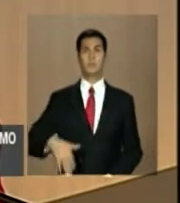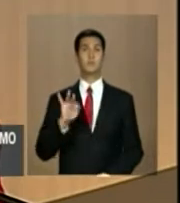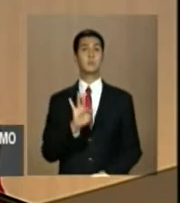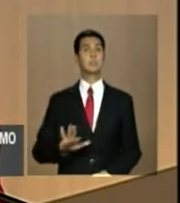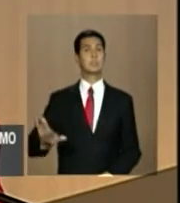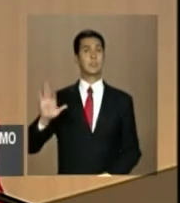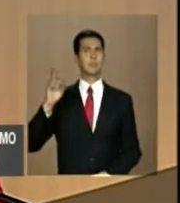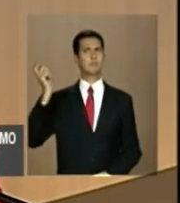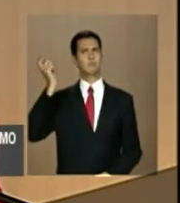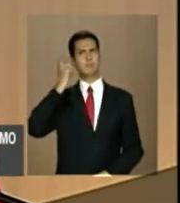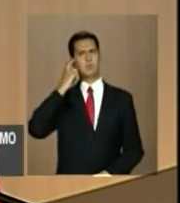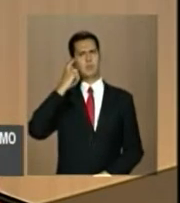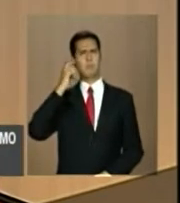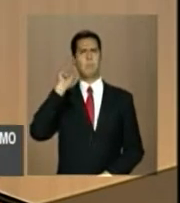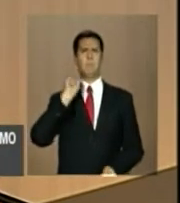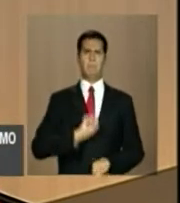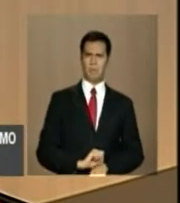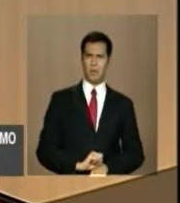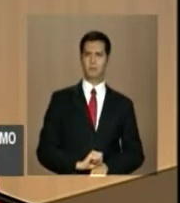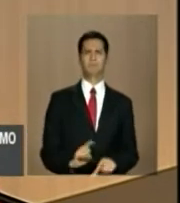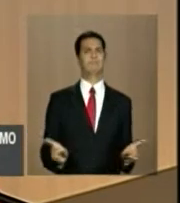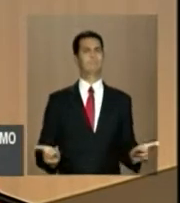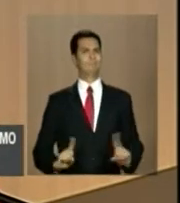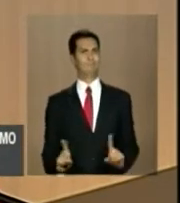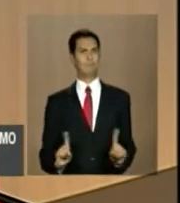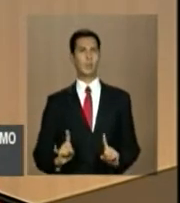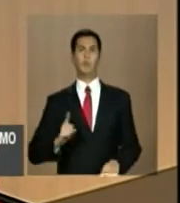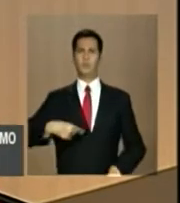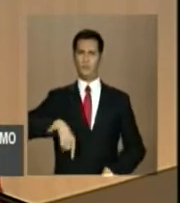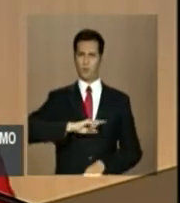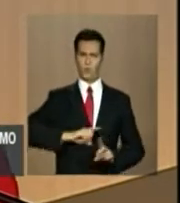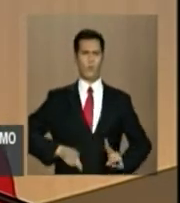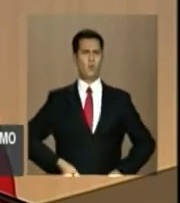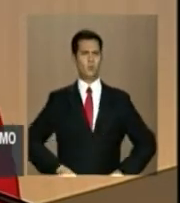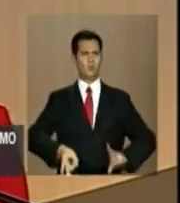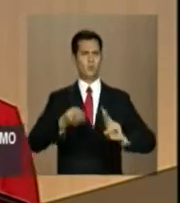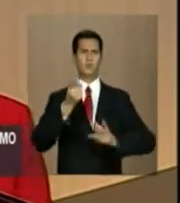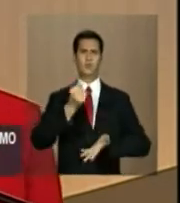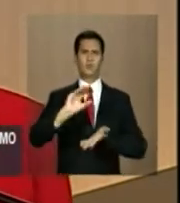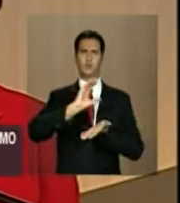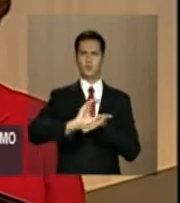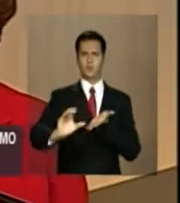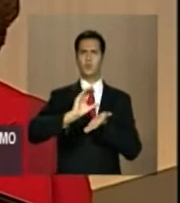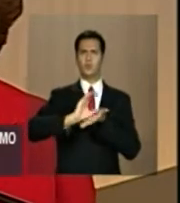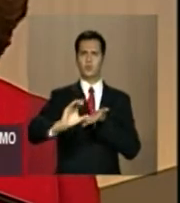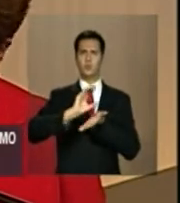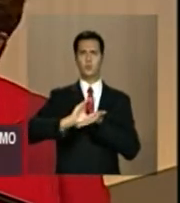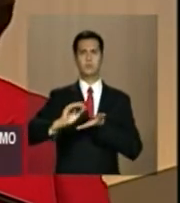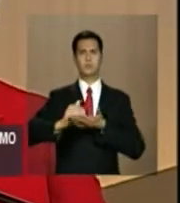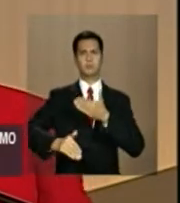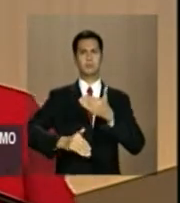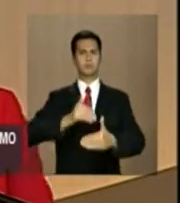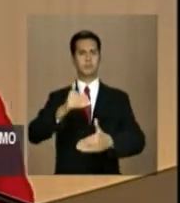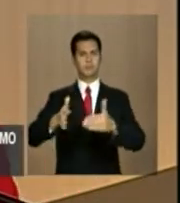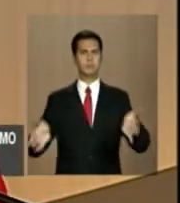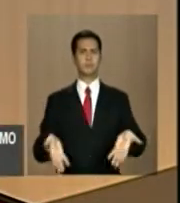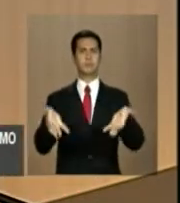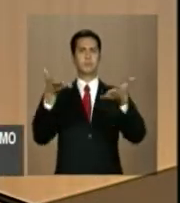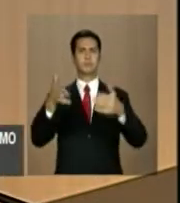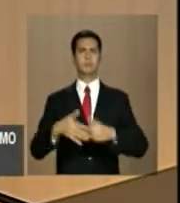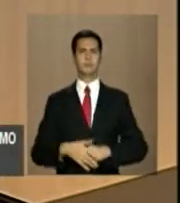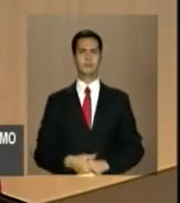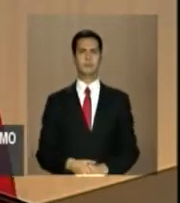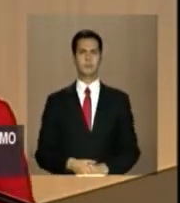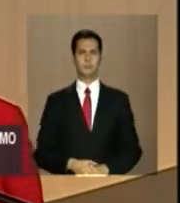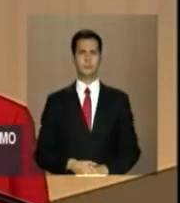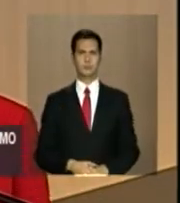e impossível para ter uma ação anticíclica diante da crise. Quando eu disse no passado que